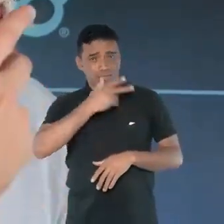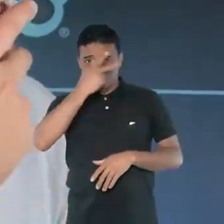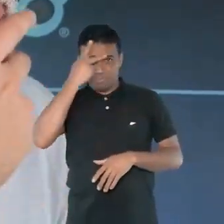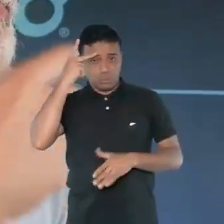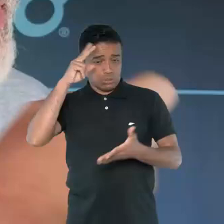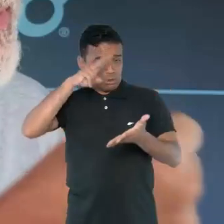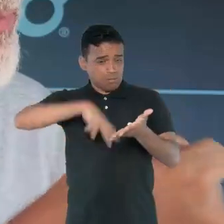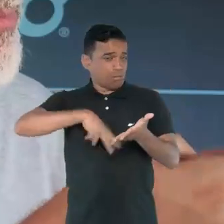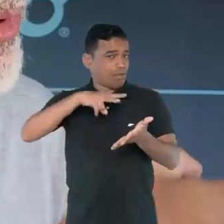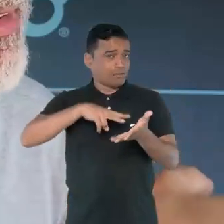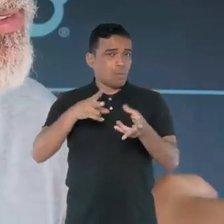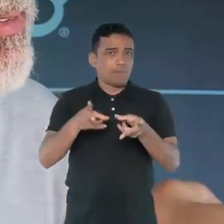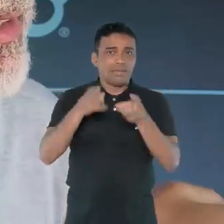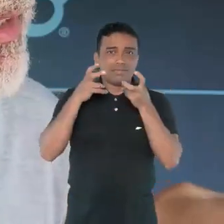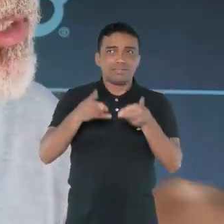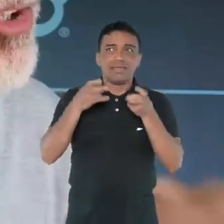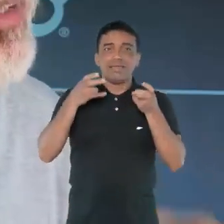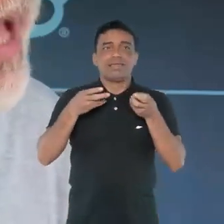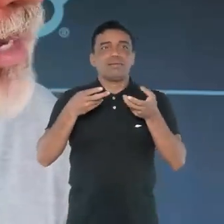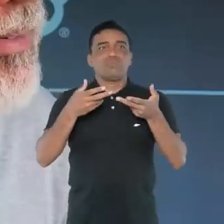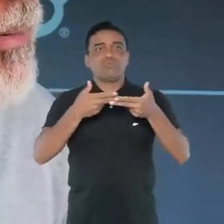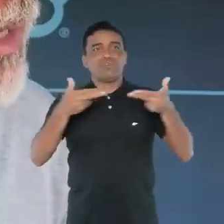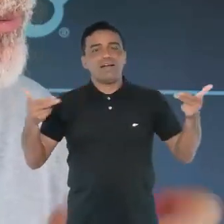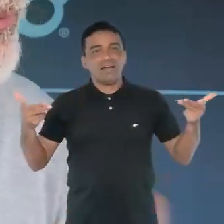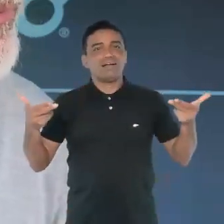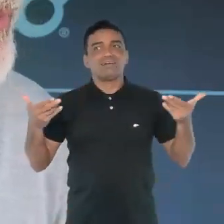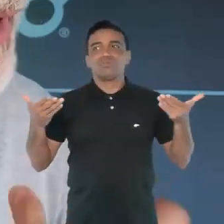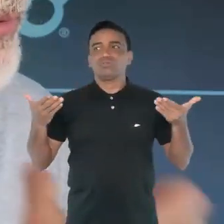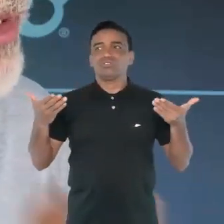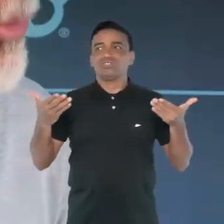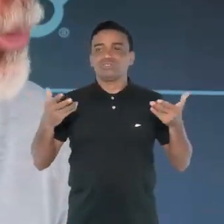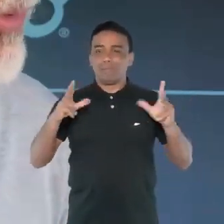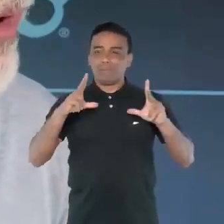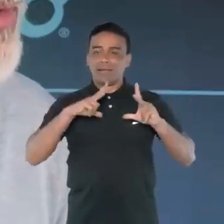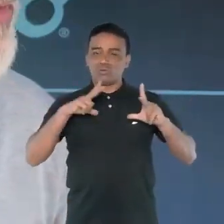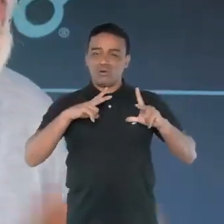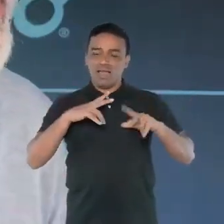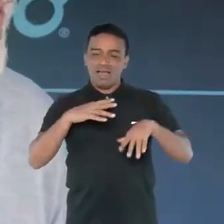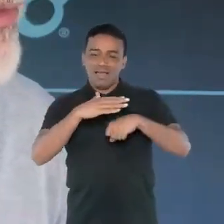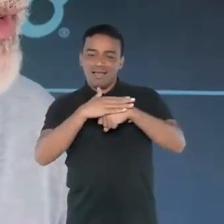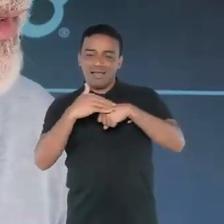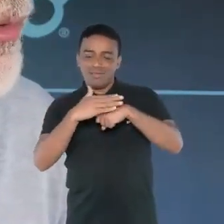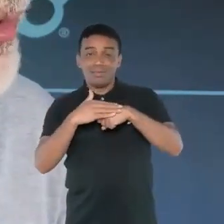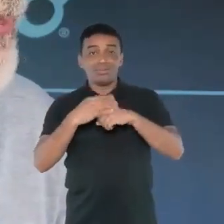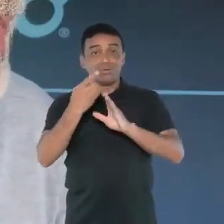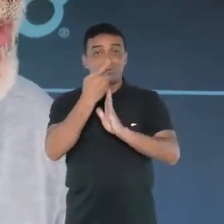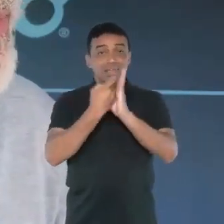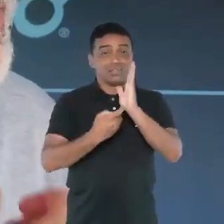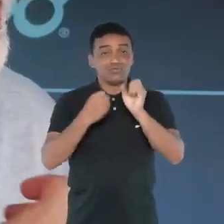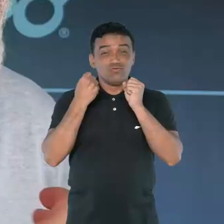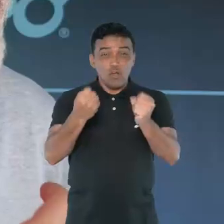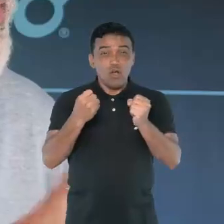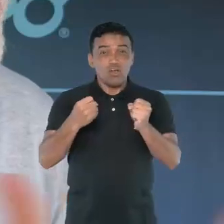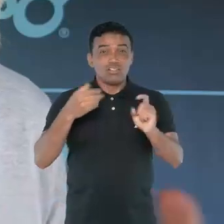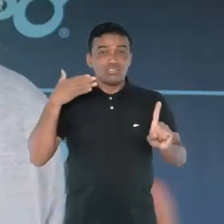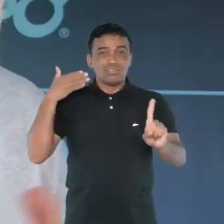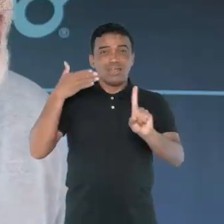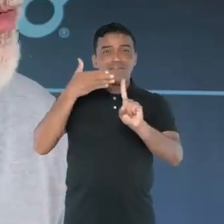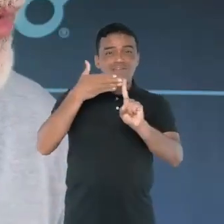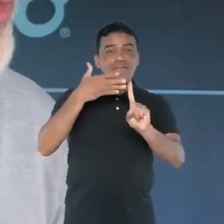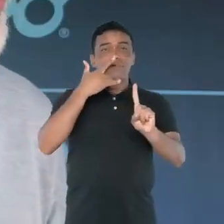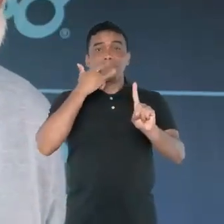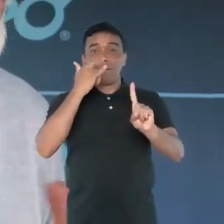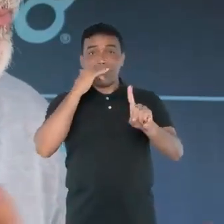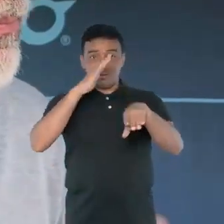percebo muitas intimidades, né? Tem um texto muito forte que você se refere aqui ao seu pai, ainda que, né,